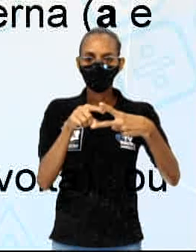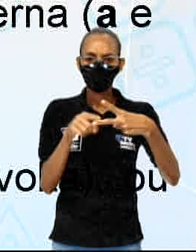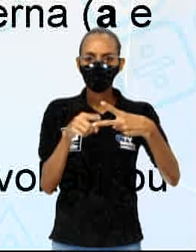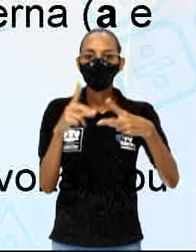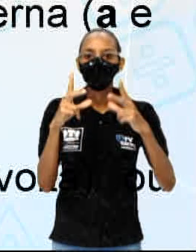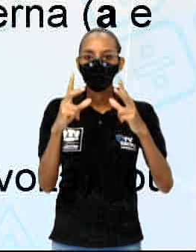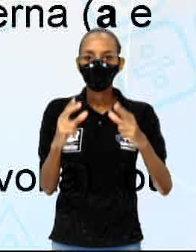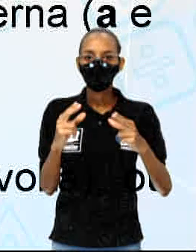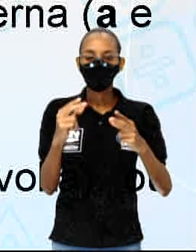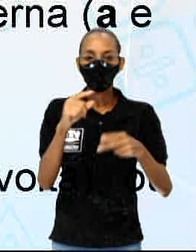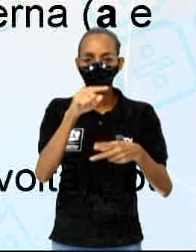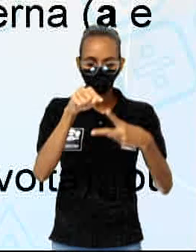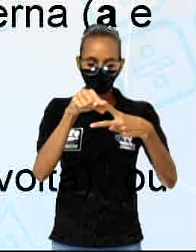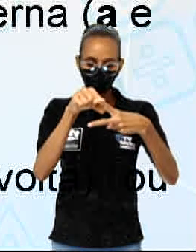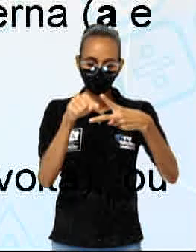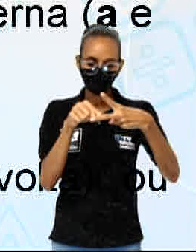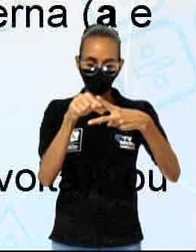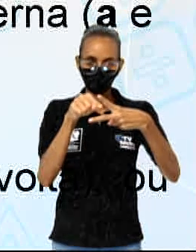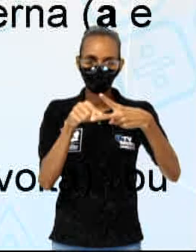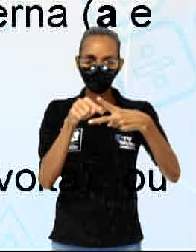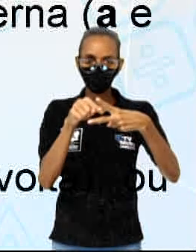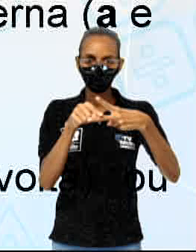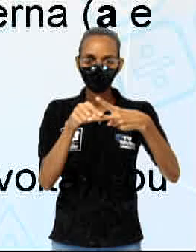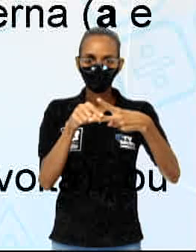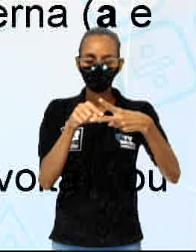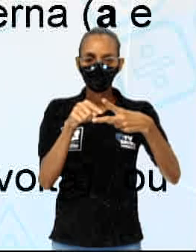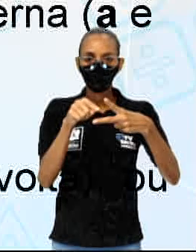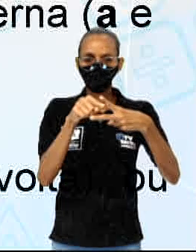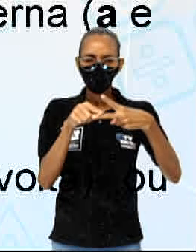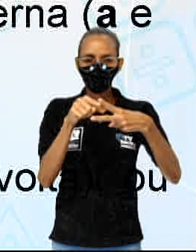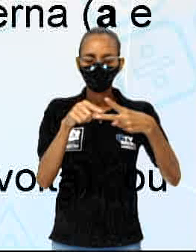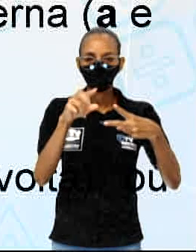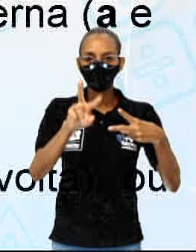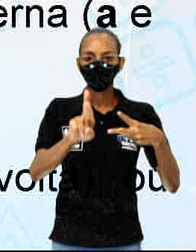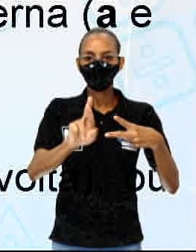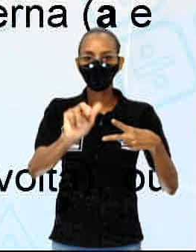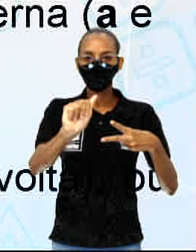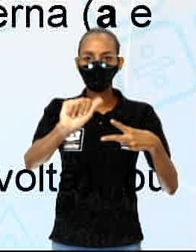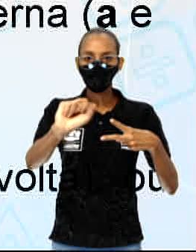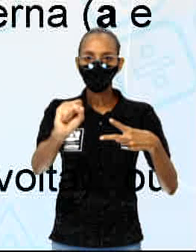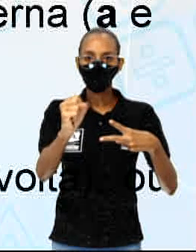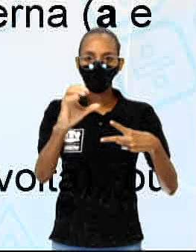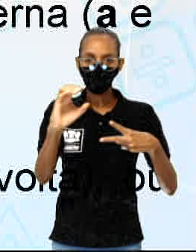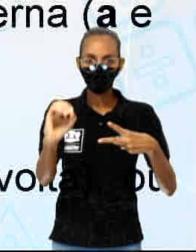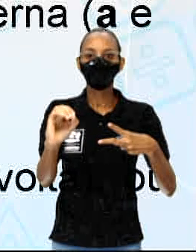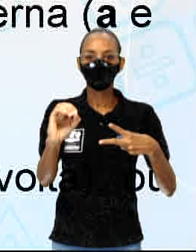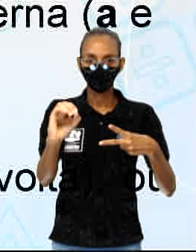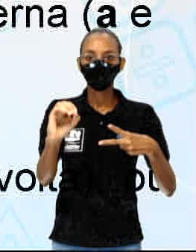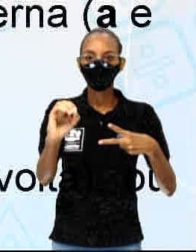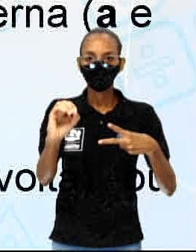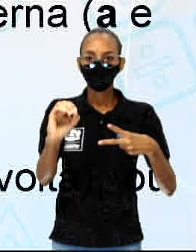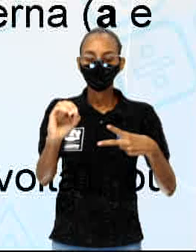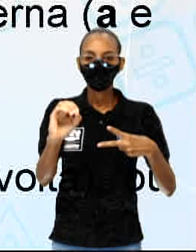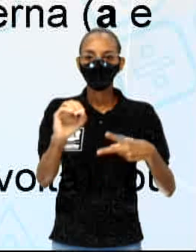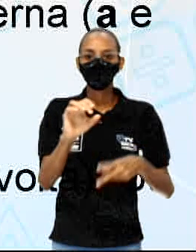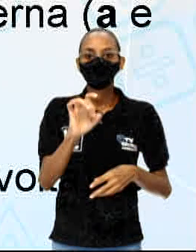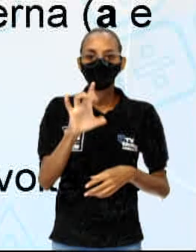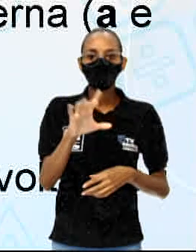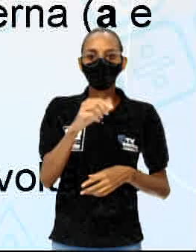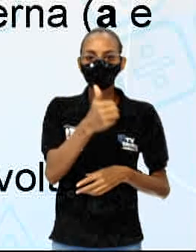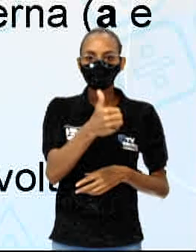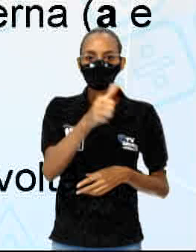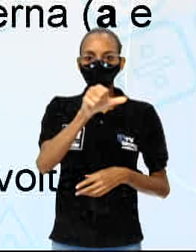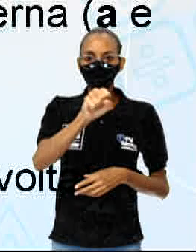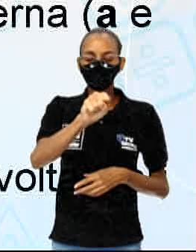ou seja, um ângulo raso, que é aquele ângulo que mede 180